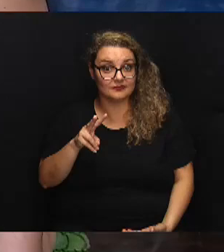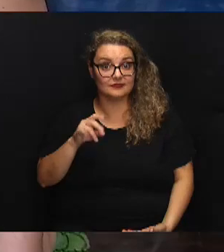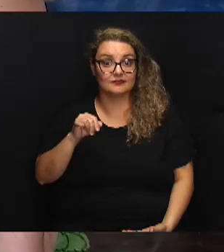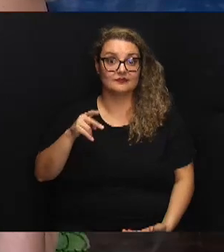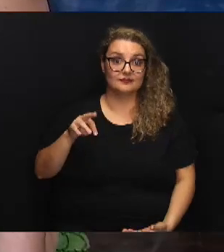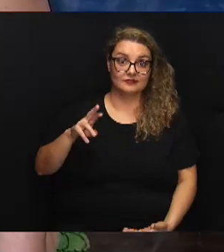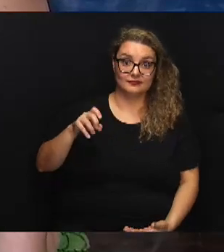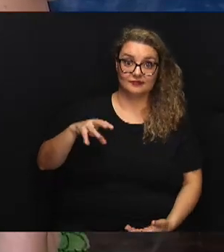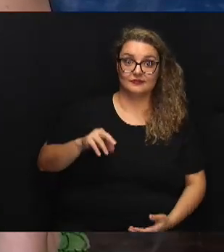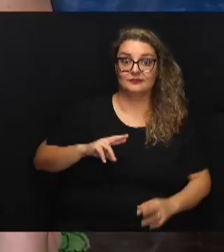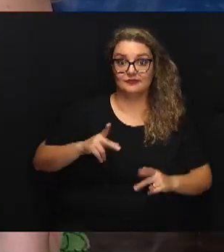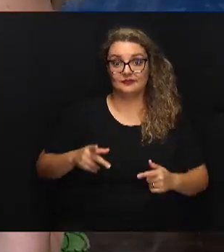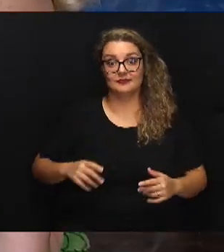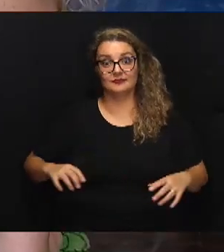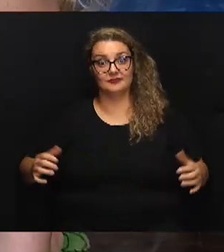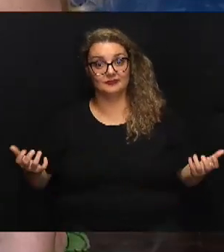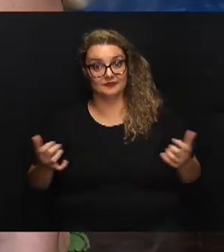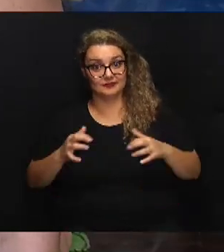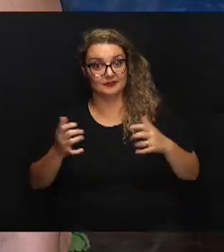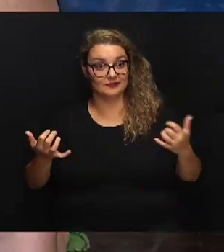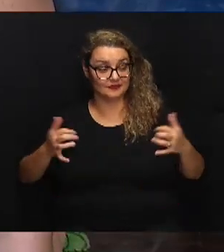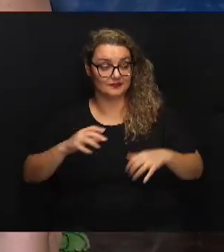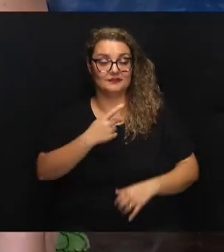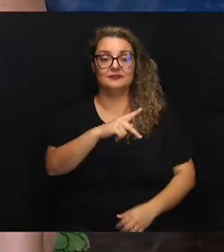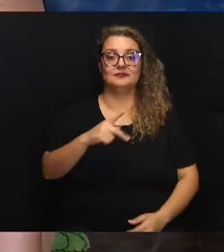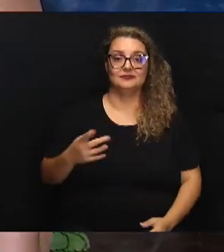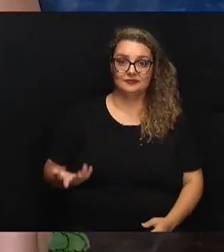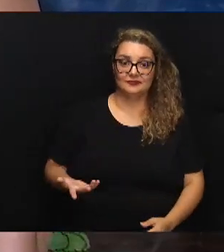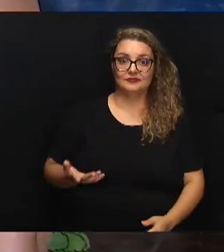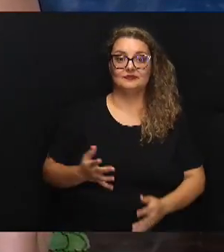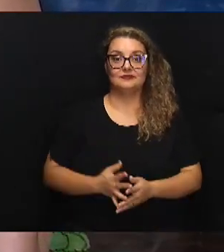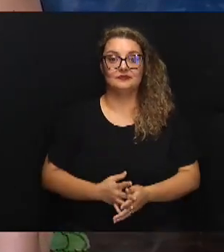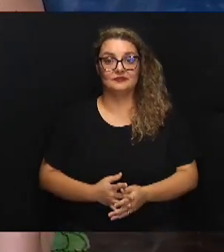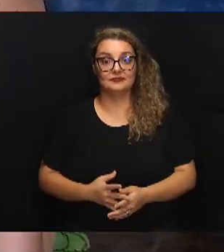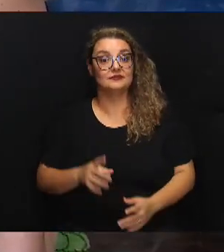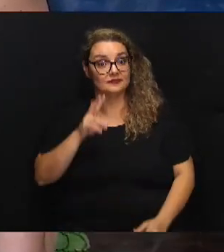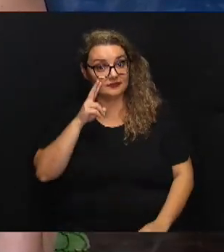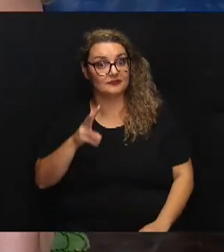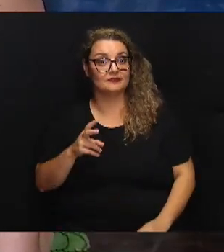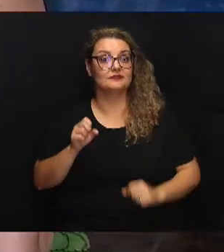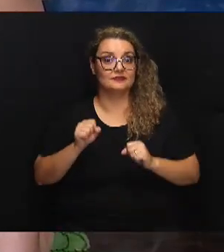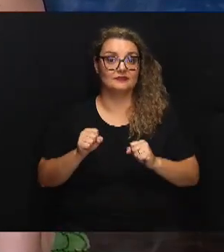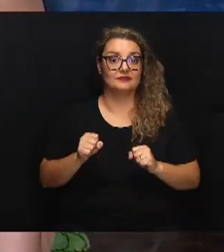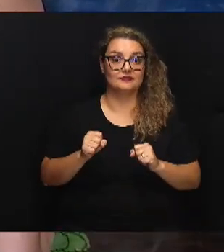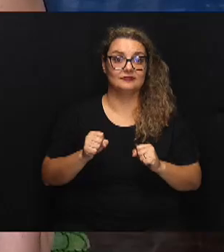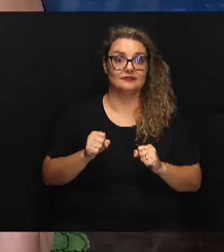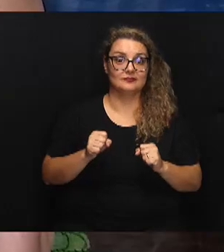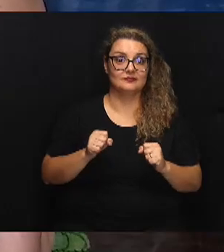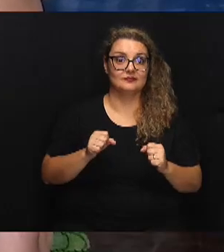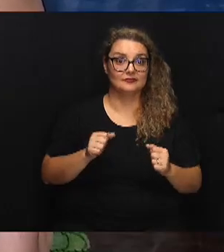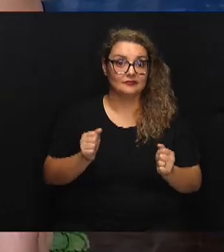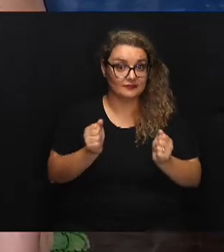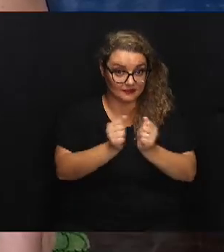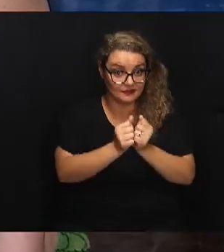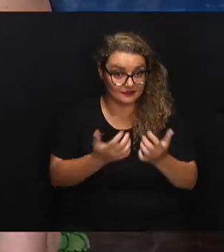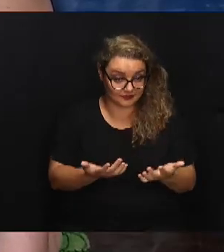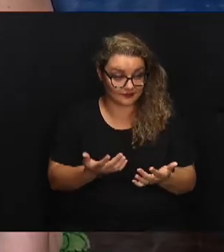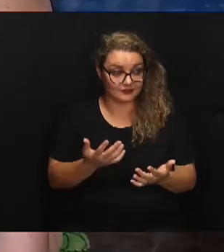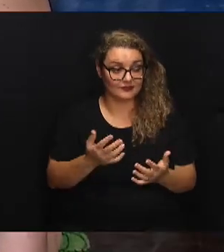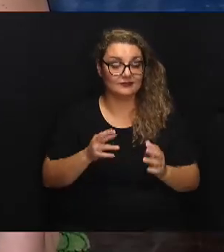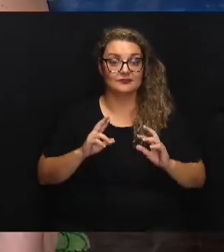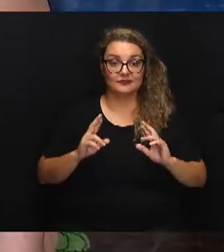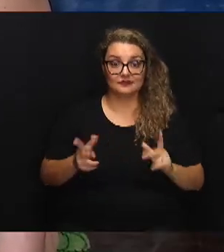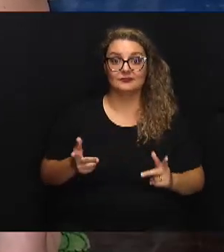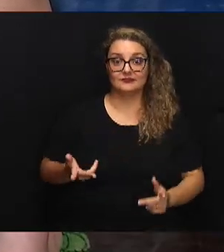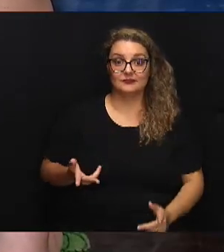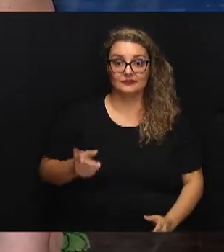diferente. Eu trago sanfona também para eles, e para eles verem que eles podem estar perto deles, né, um instrumento diferente.